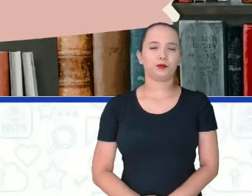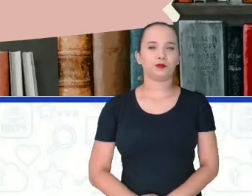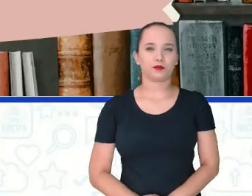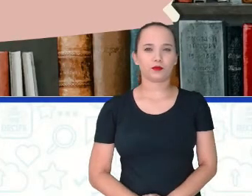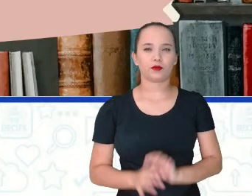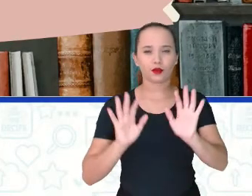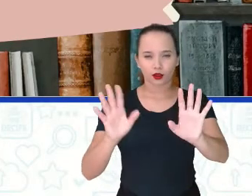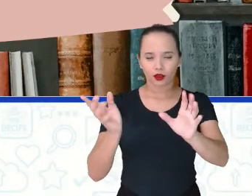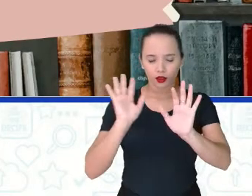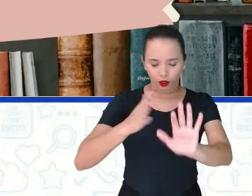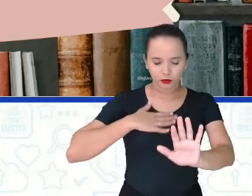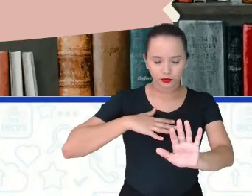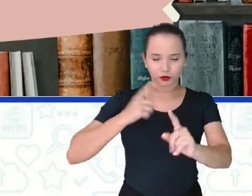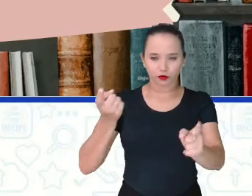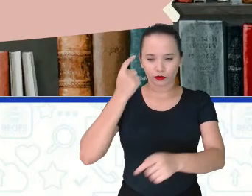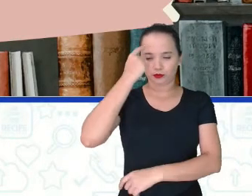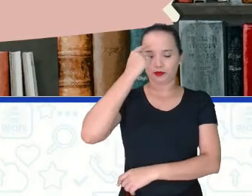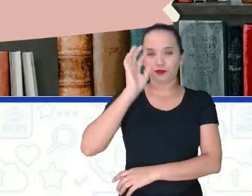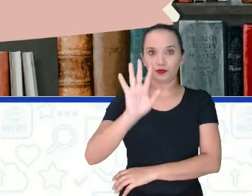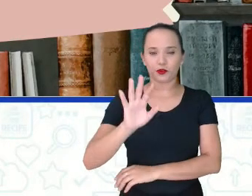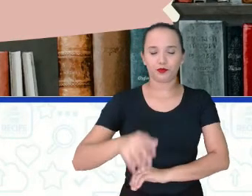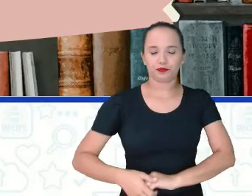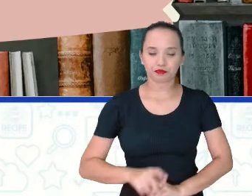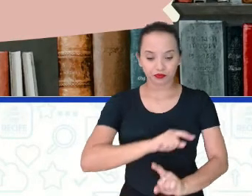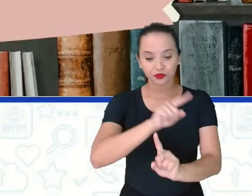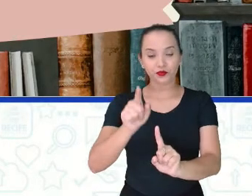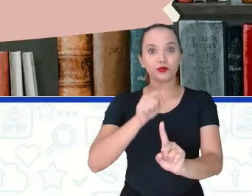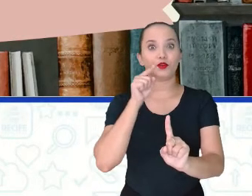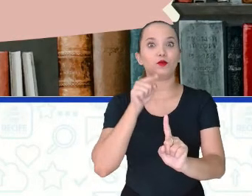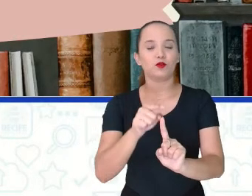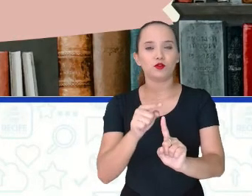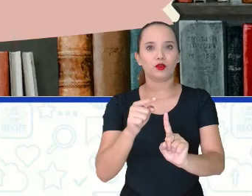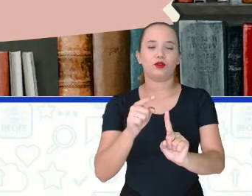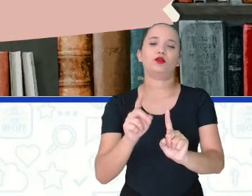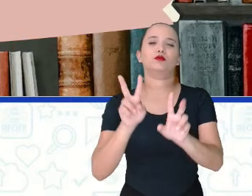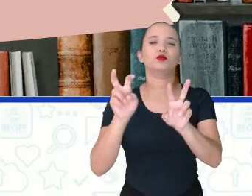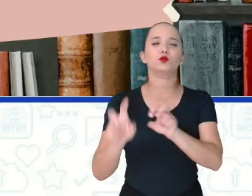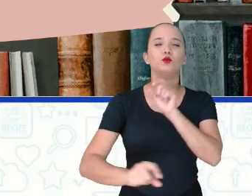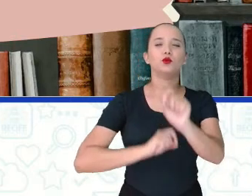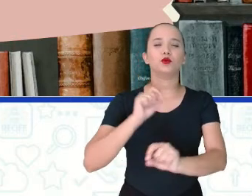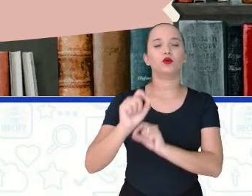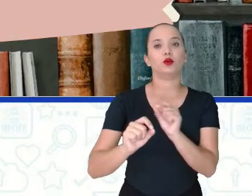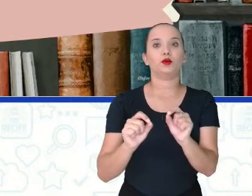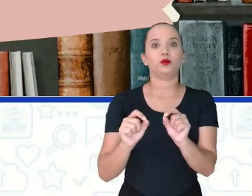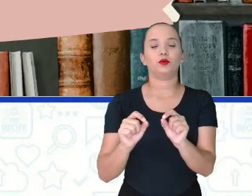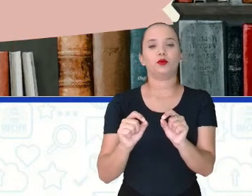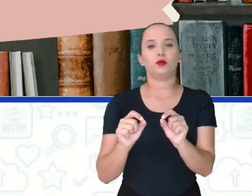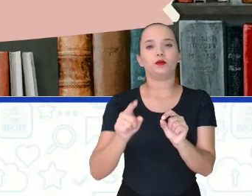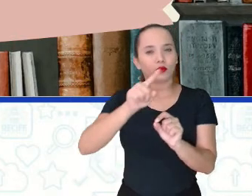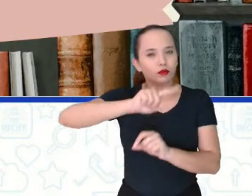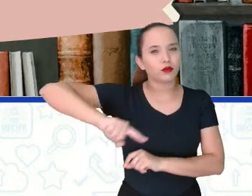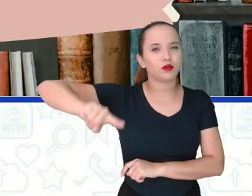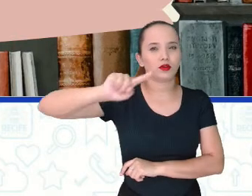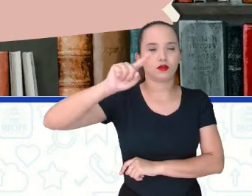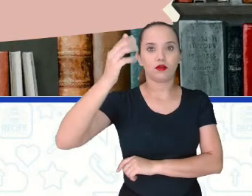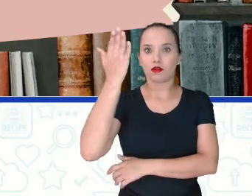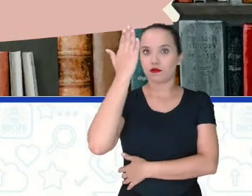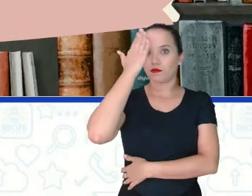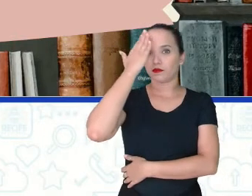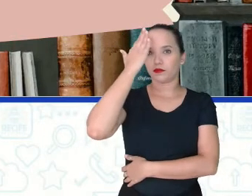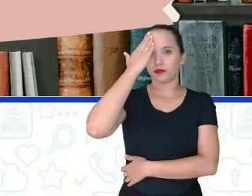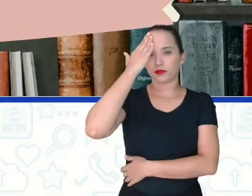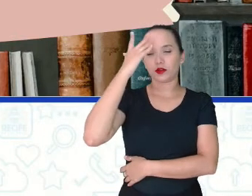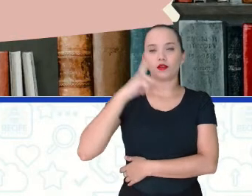deixa eu raciocinar aqui, meu povo. Nosso objetivo da aula foi pensado exatamente para quê? Para você compreender que